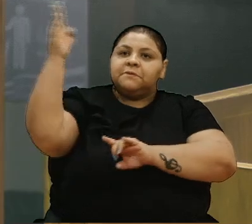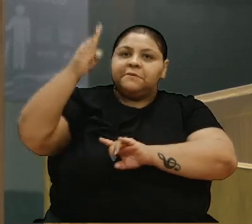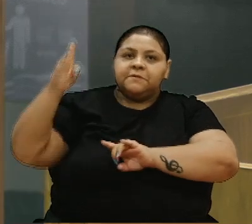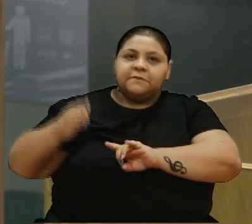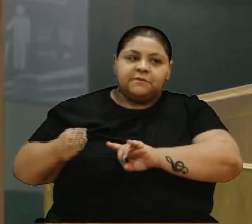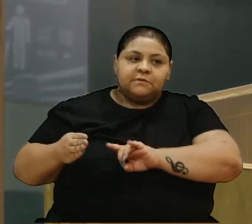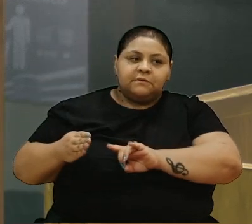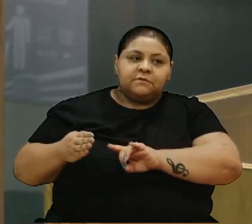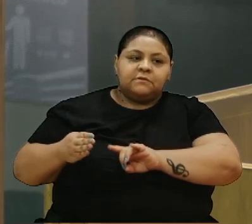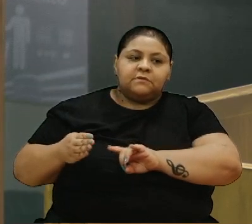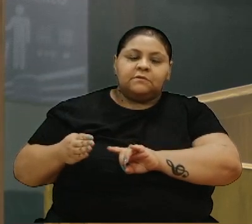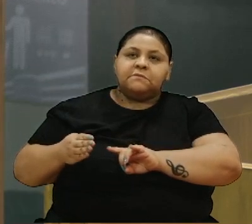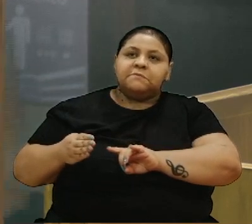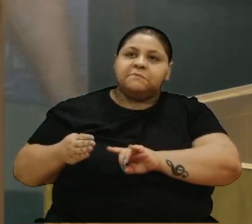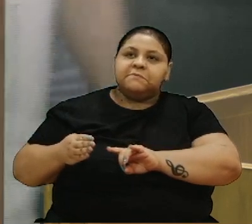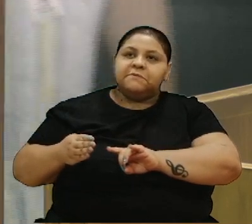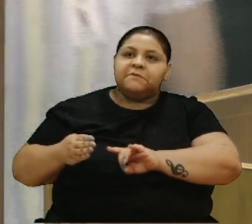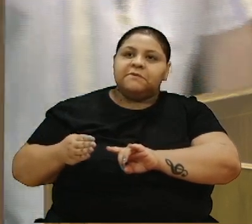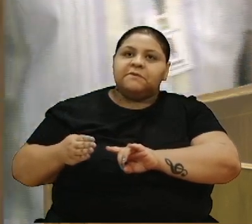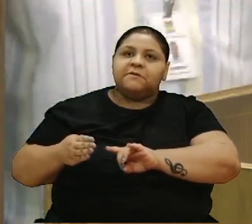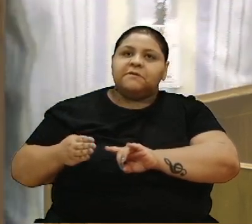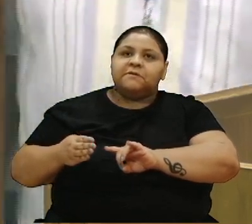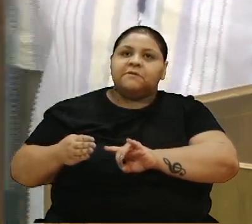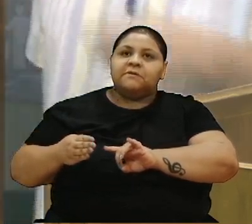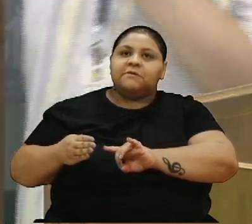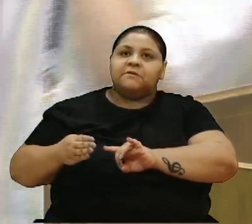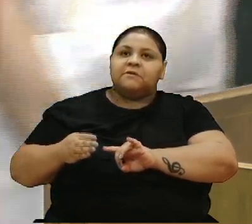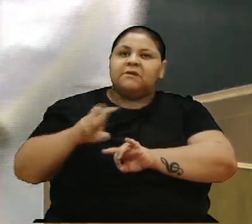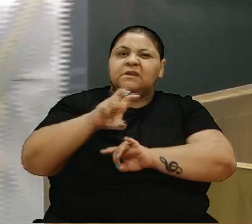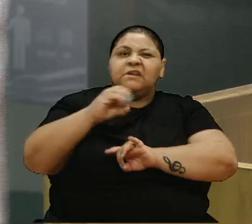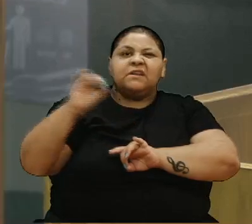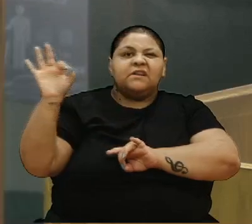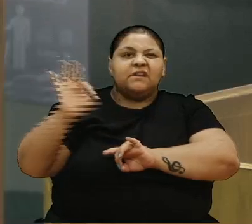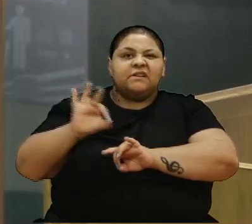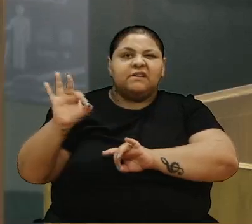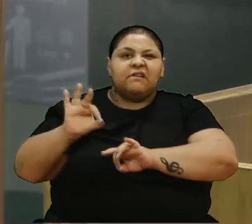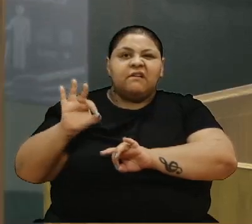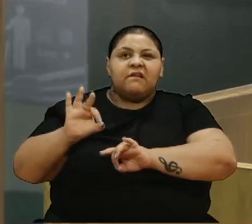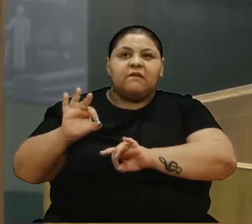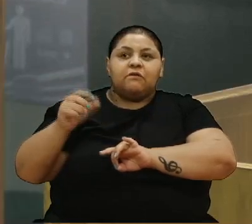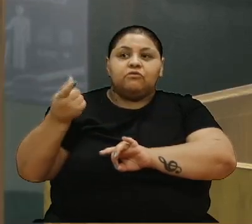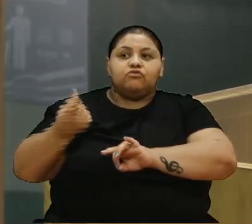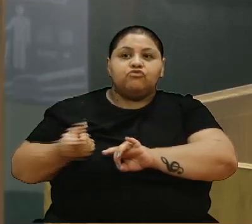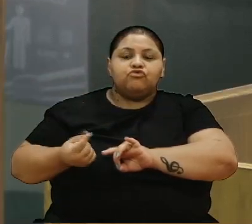que puxam para si 50% da renda nacional.